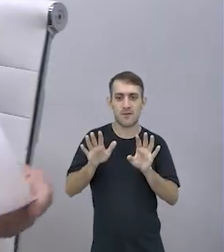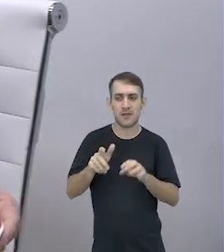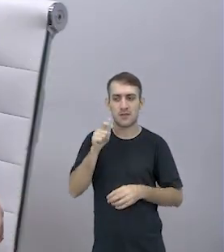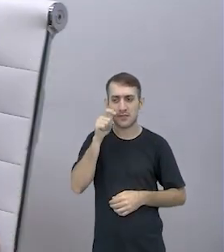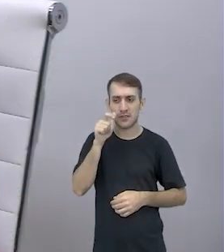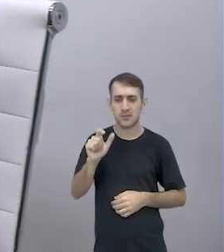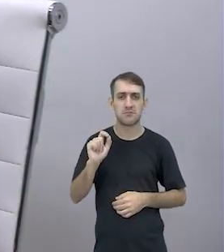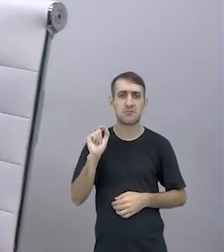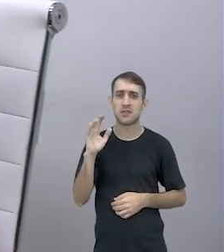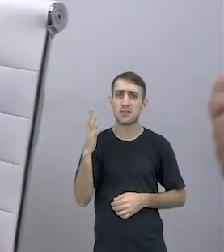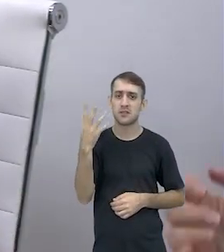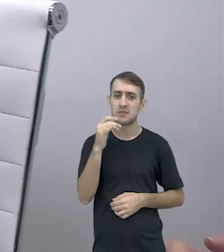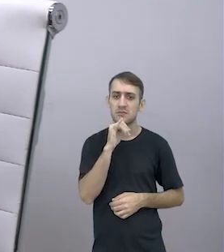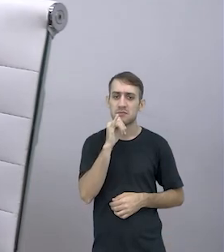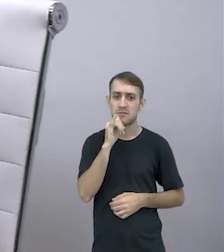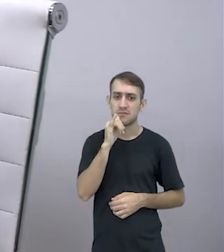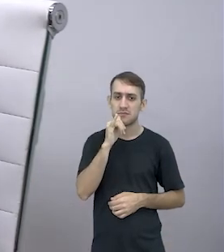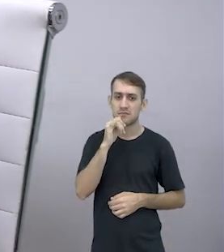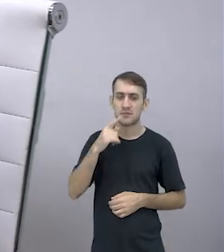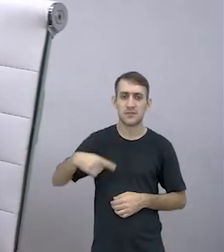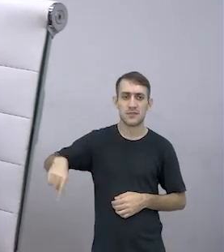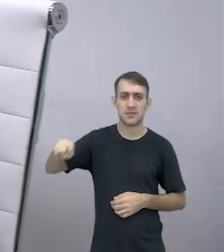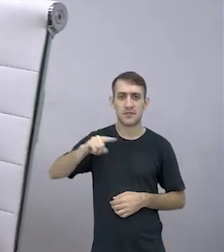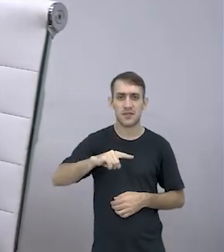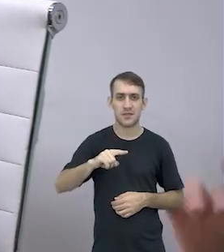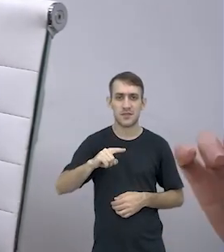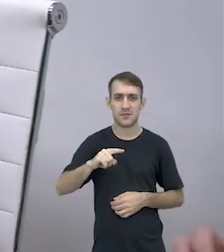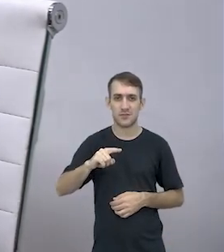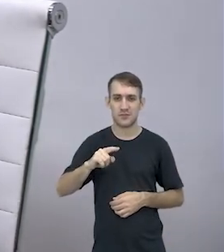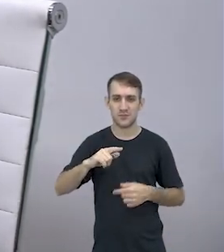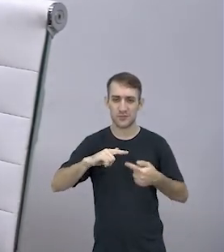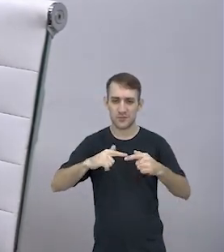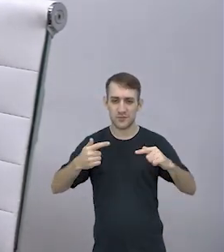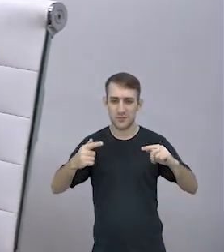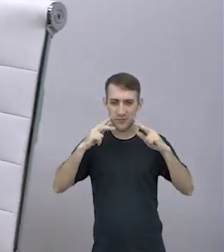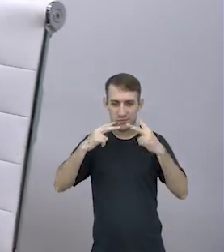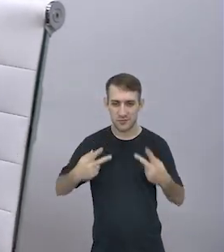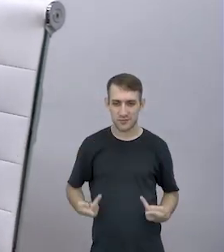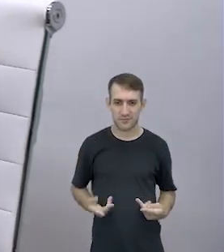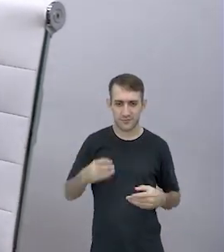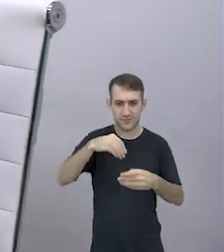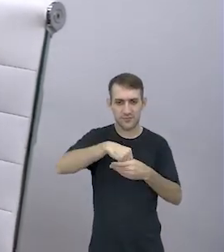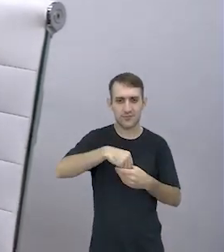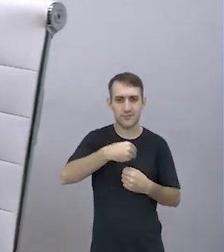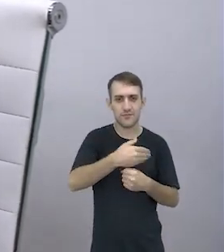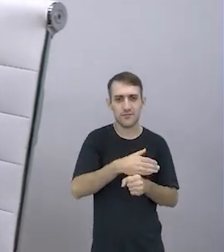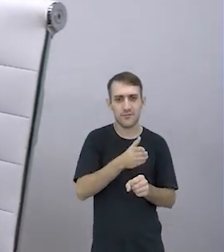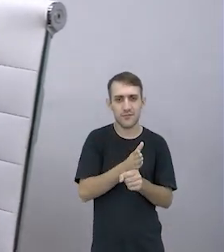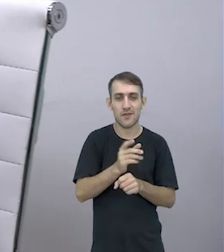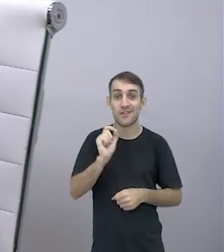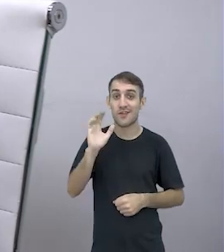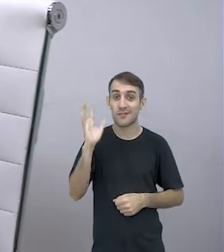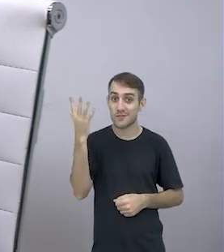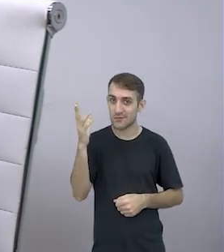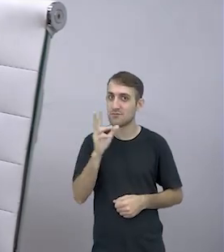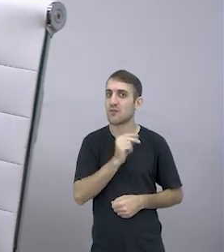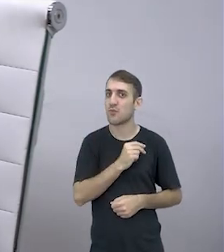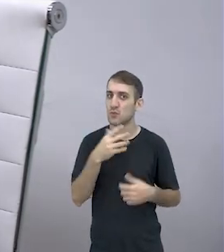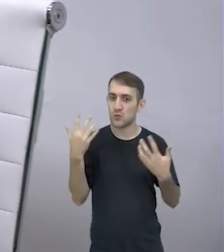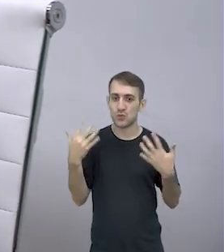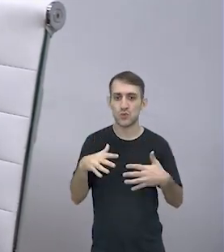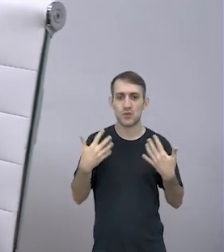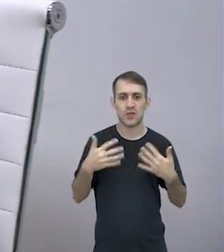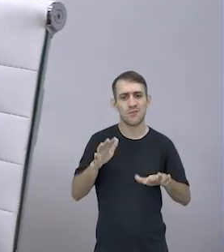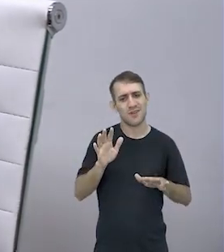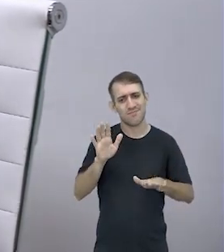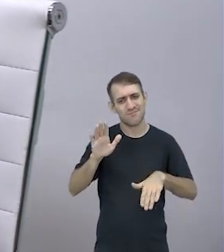que aconteceu? Eles inseriram o gene humano nas batatas e o resultado foi surpreendente. Mas